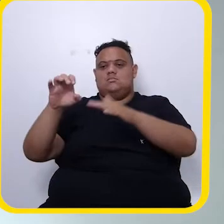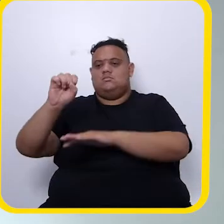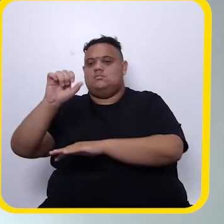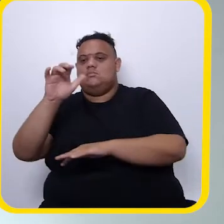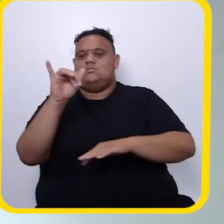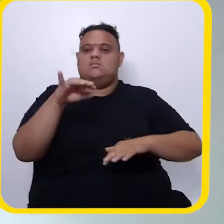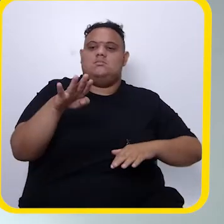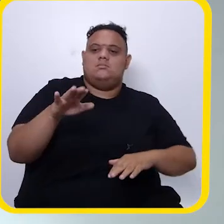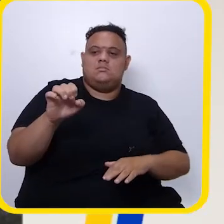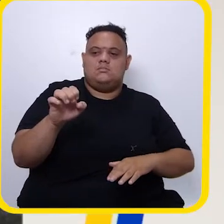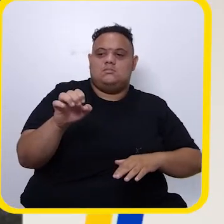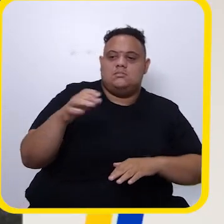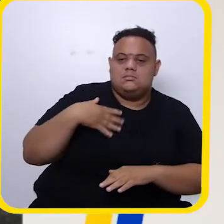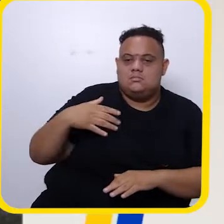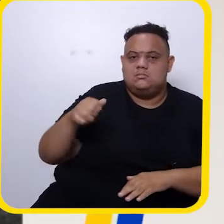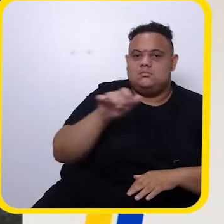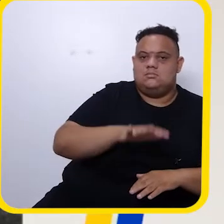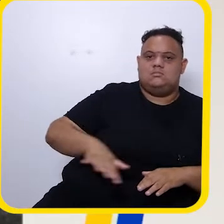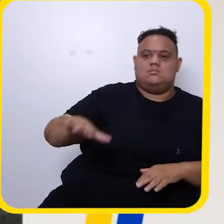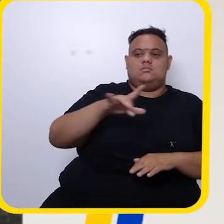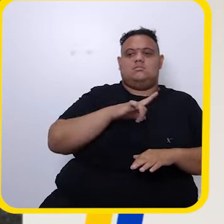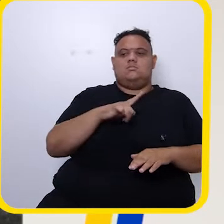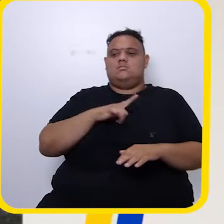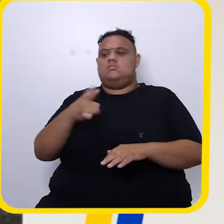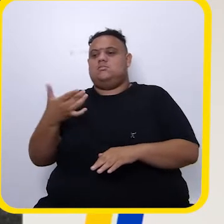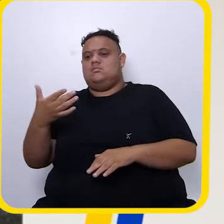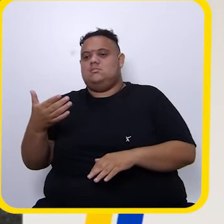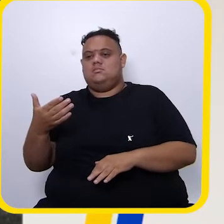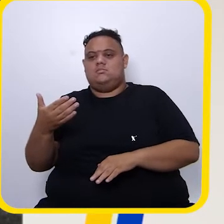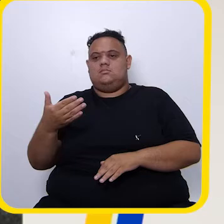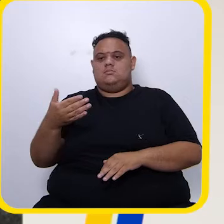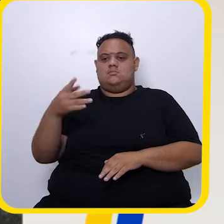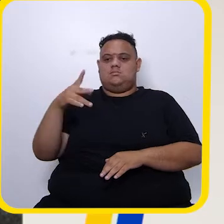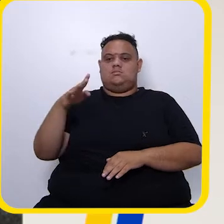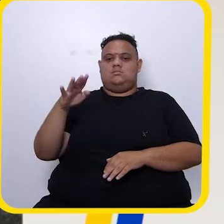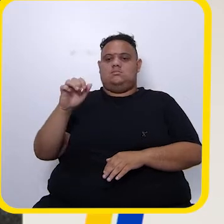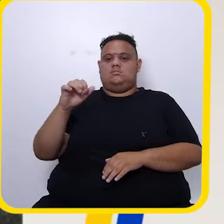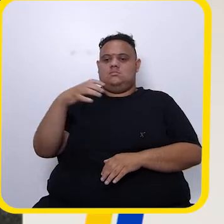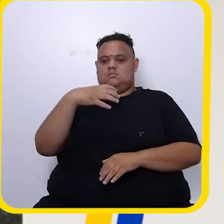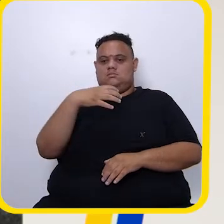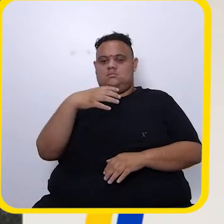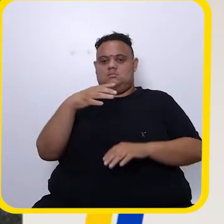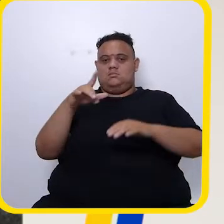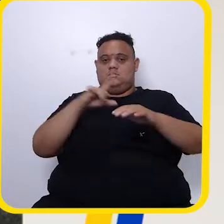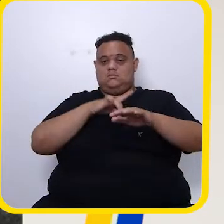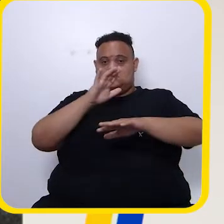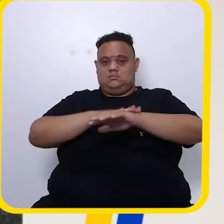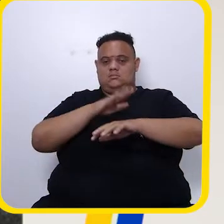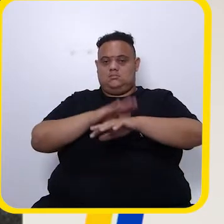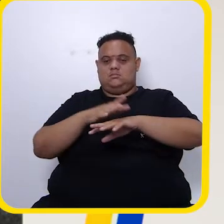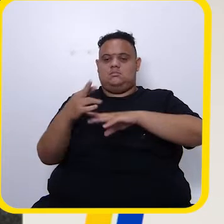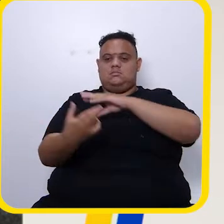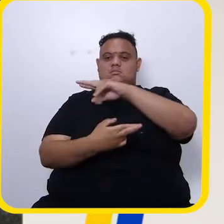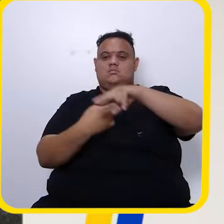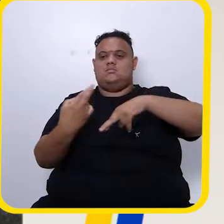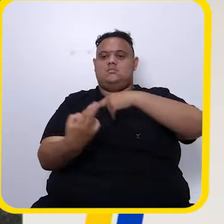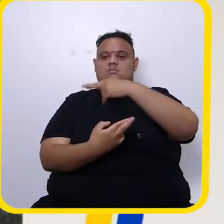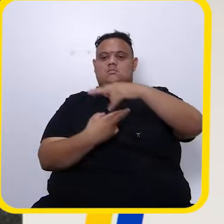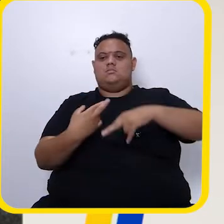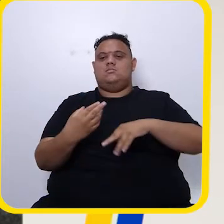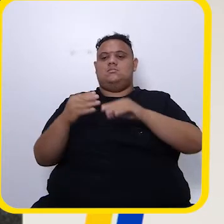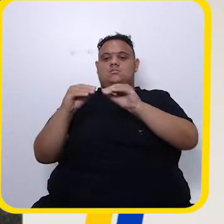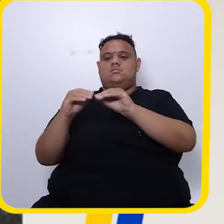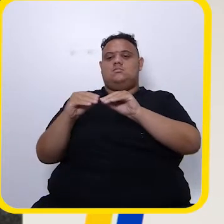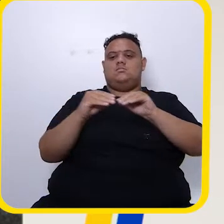Escambre, né, uma das áreas de Cuba onde ocorreram combates durante a invasão na Baía dos Portos, né? Então também foi no momento da Revolução